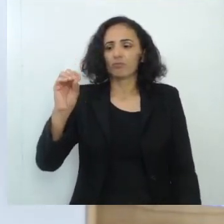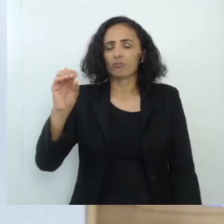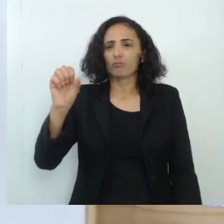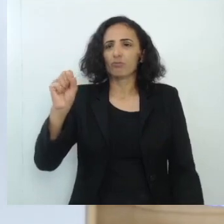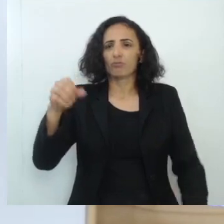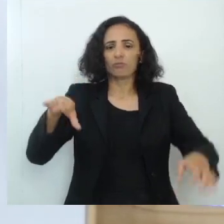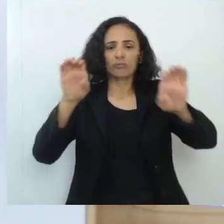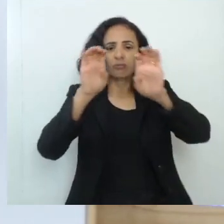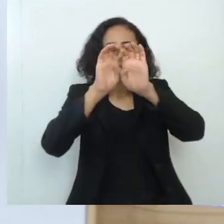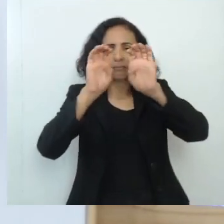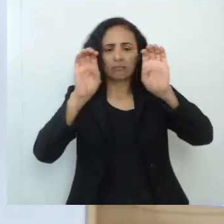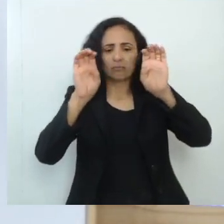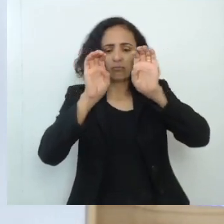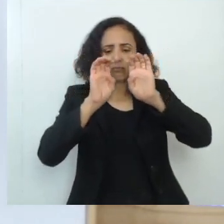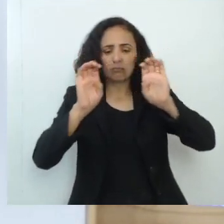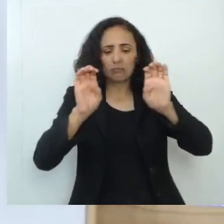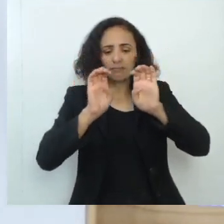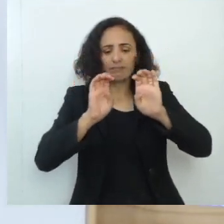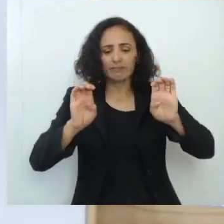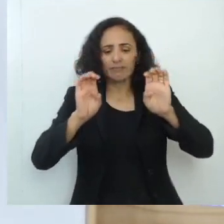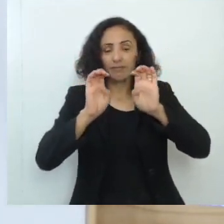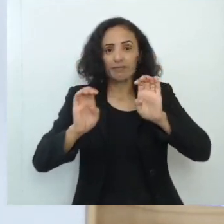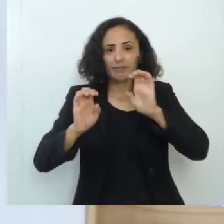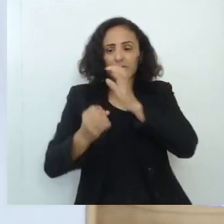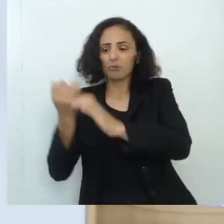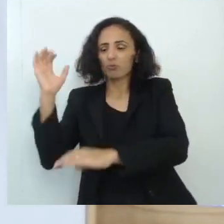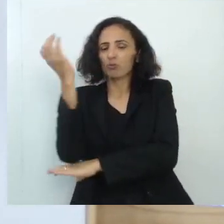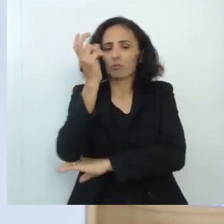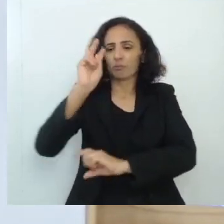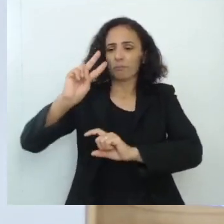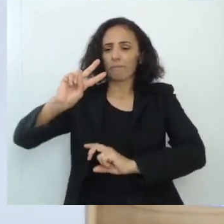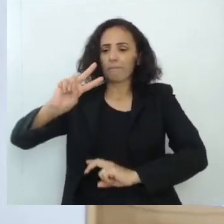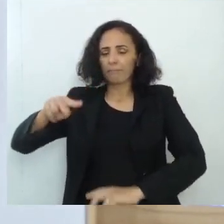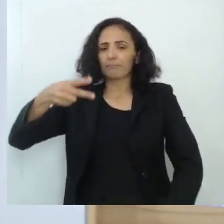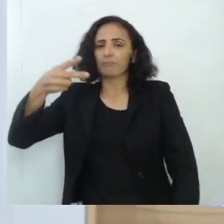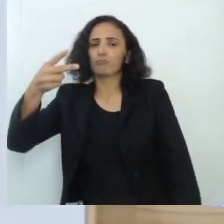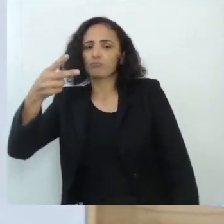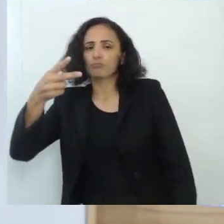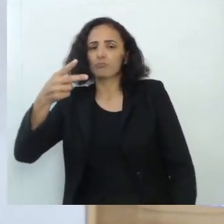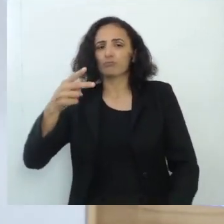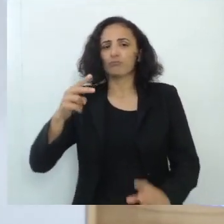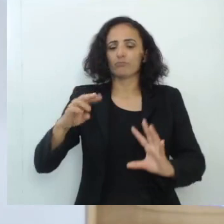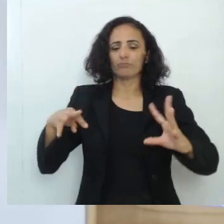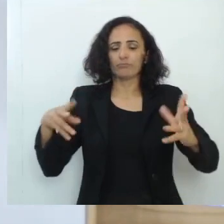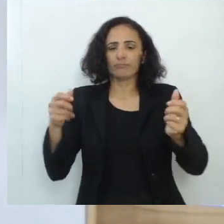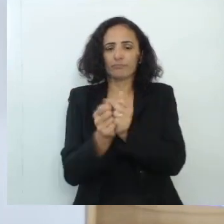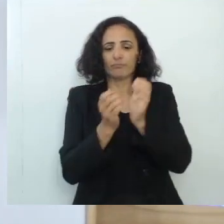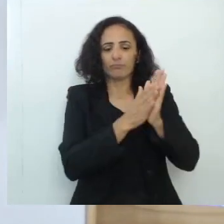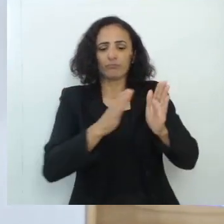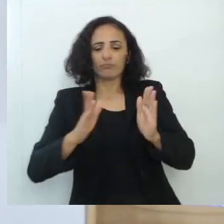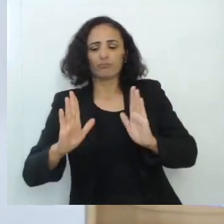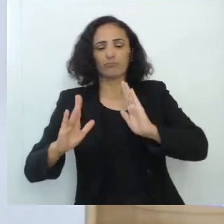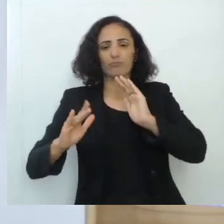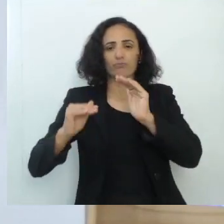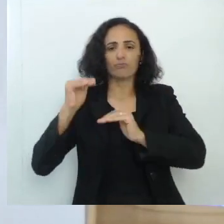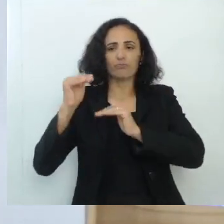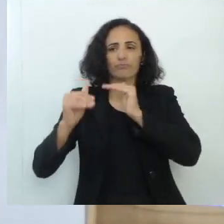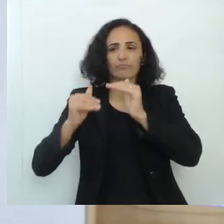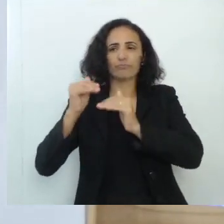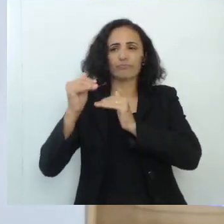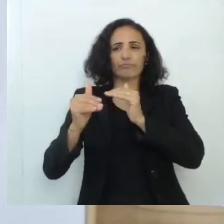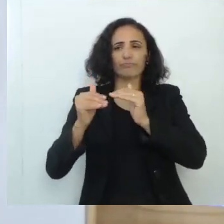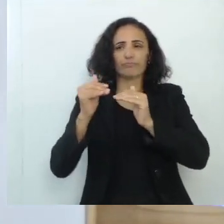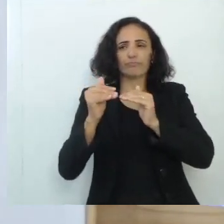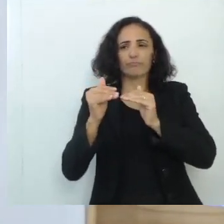estrutura reprodutiva da samambaia. Ei, são esses soros aqui, ó, que vão trabalhar, presta